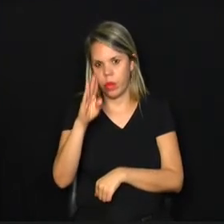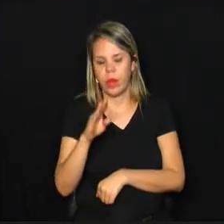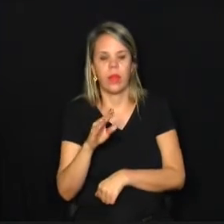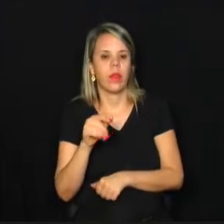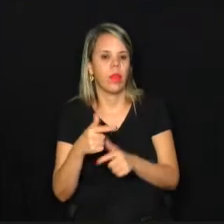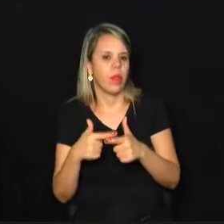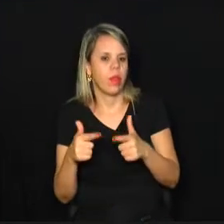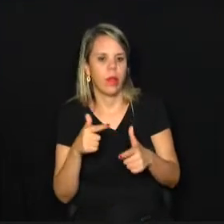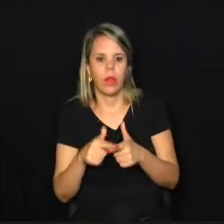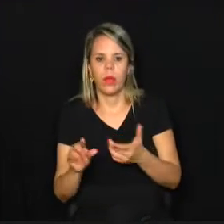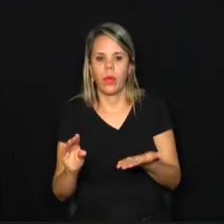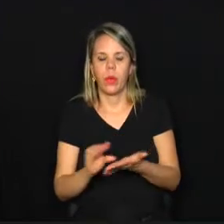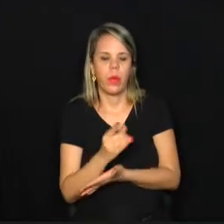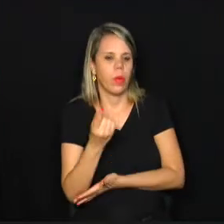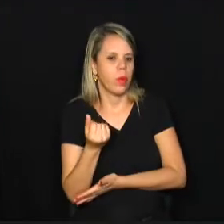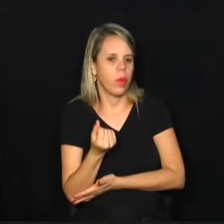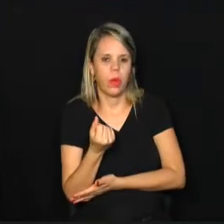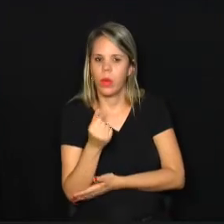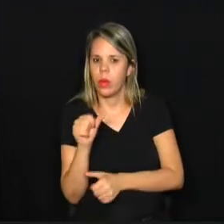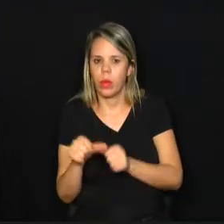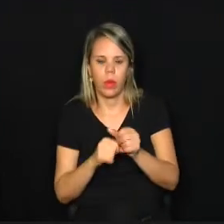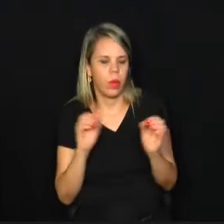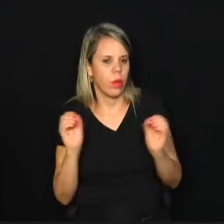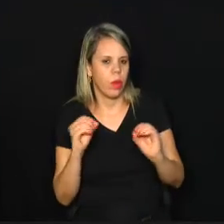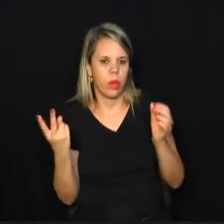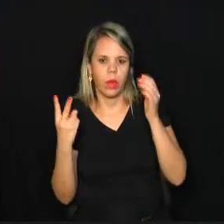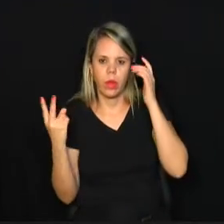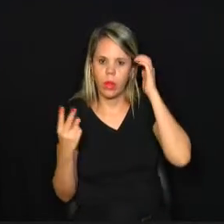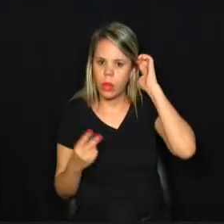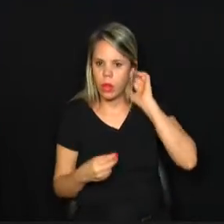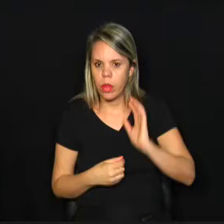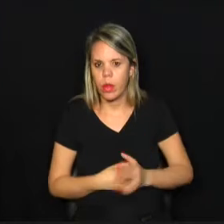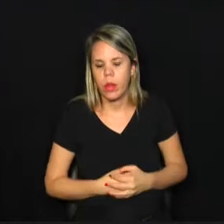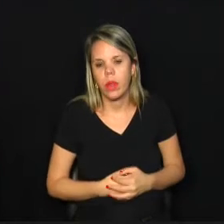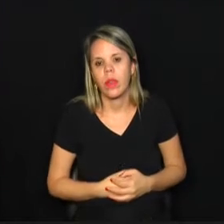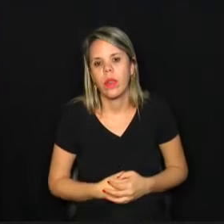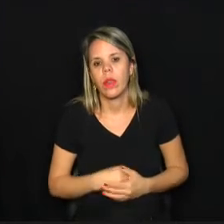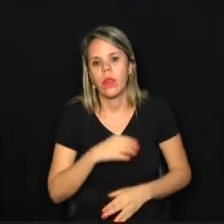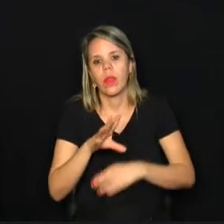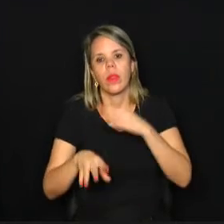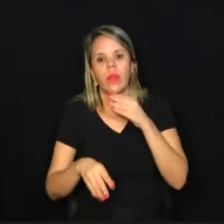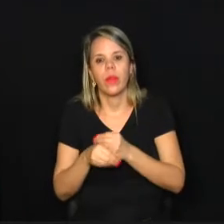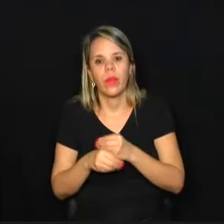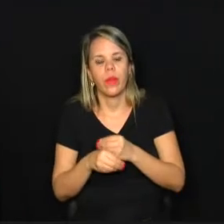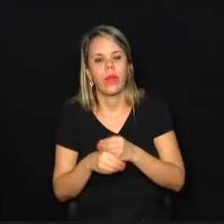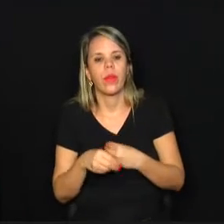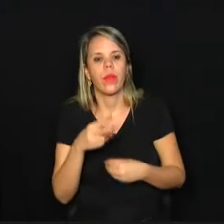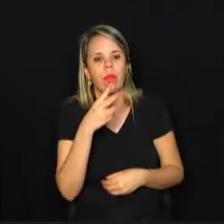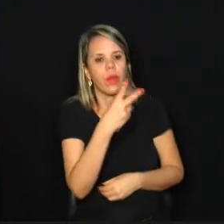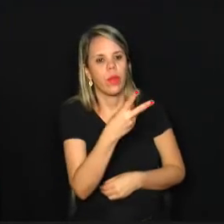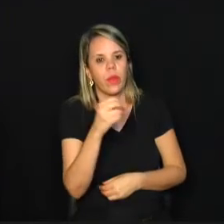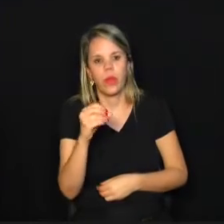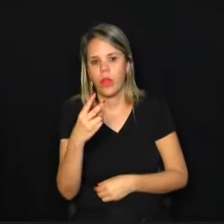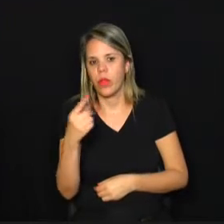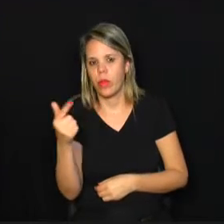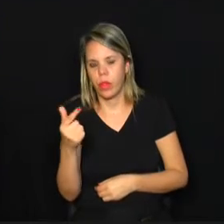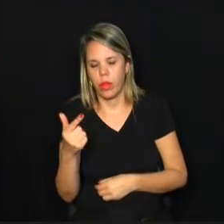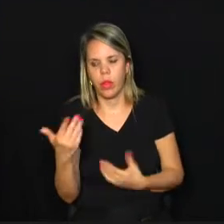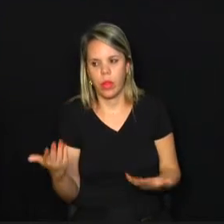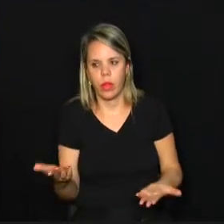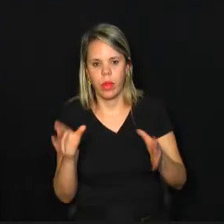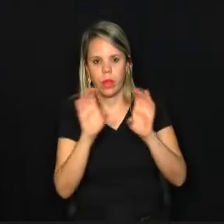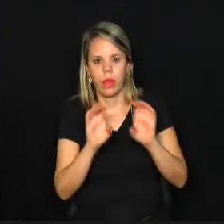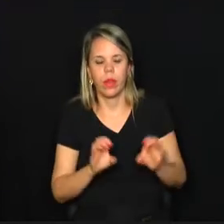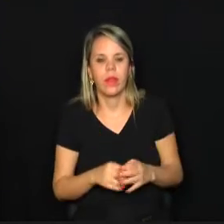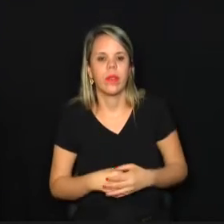impacto orçamentário, não gerar alteração nenhuma de valores, eles só vão ser implementáveis a partir de 2022. Com essa